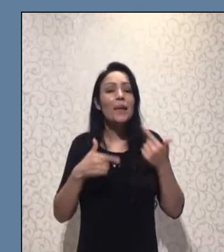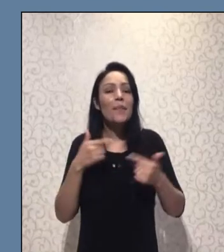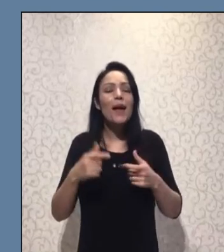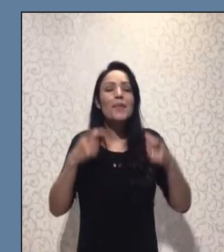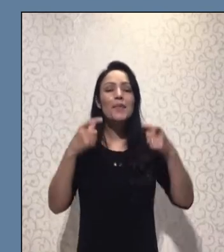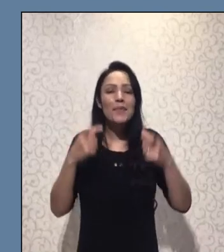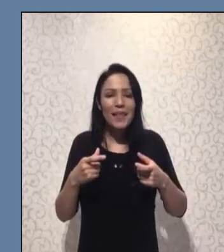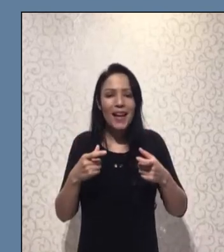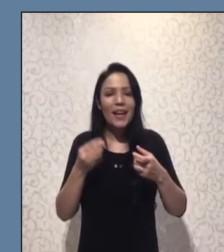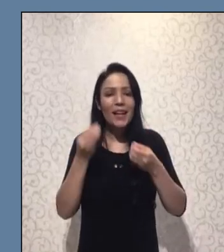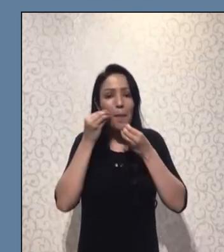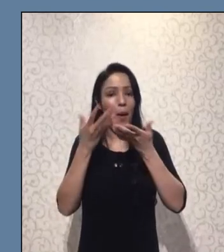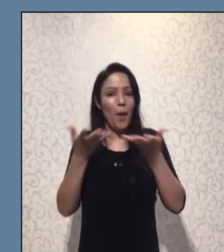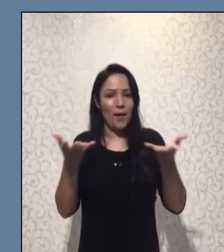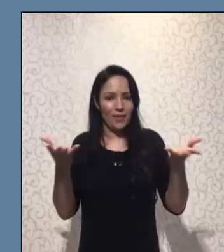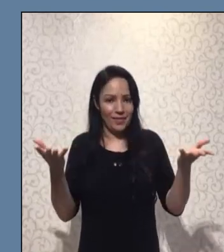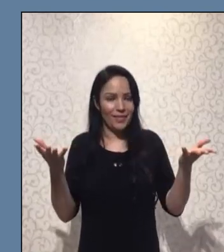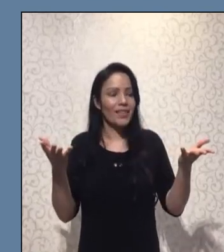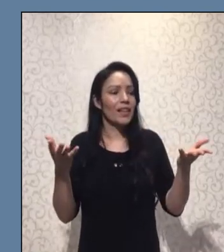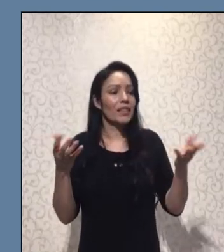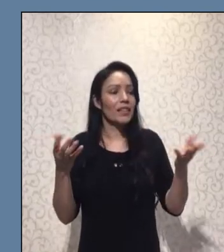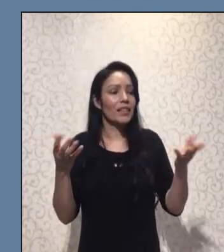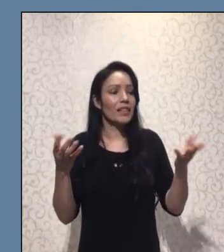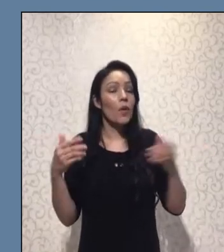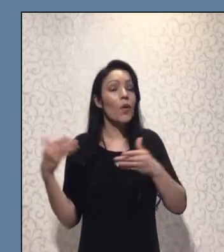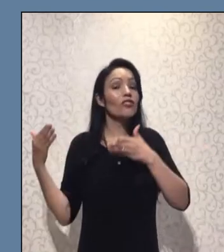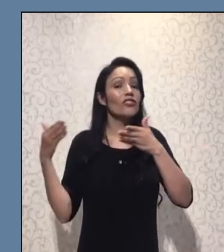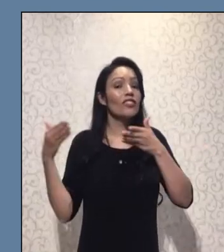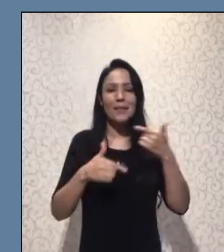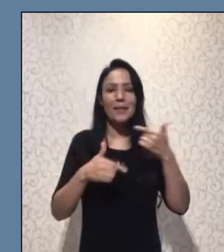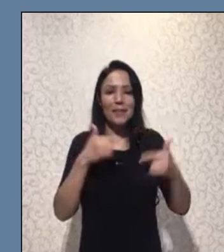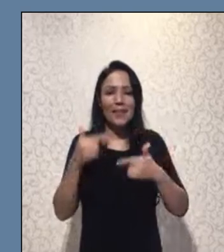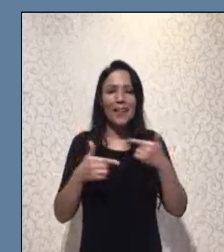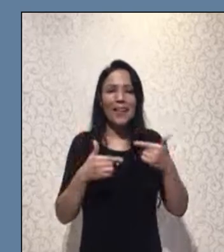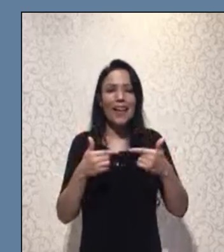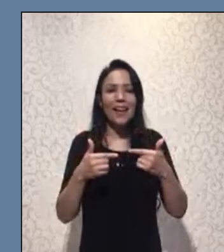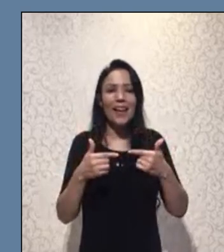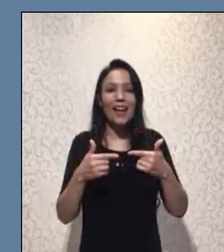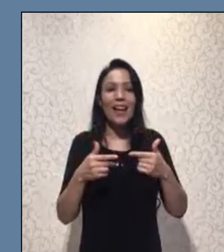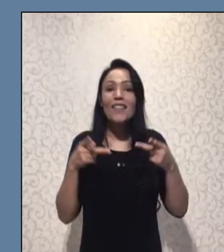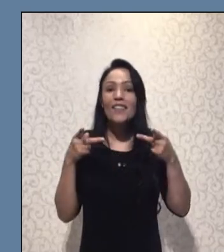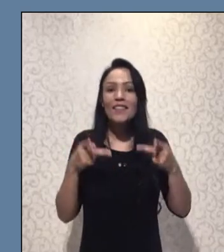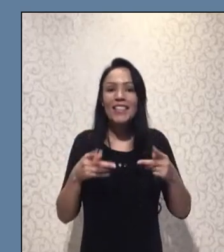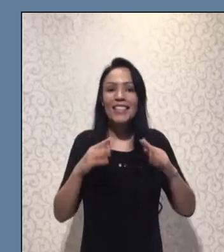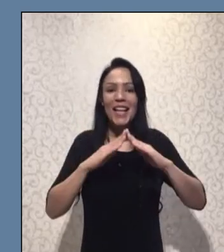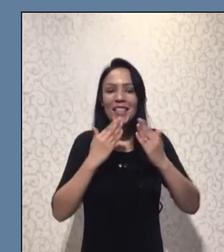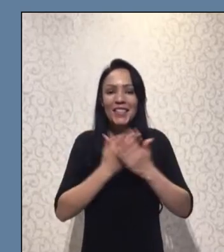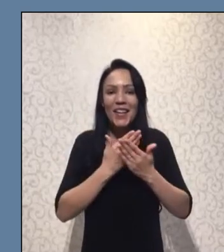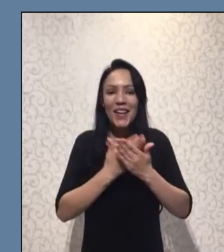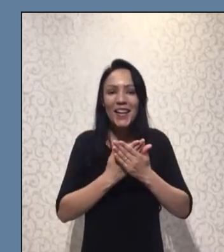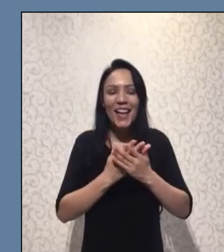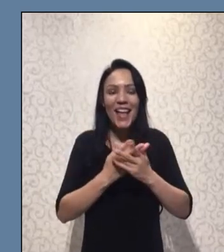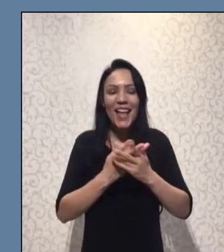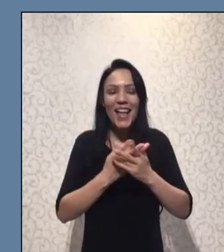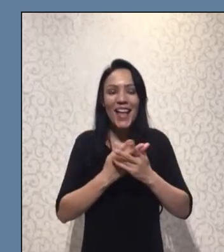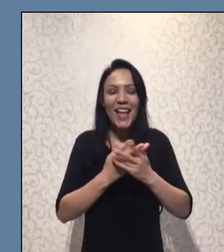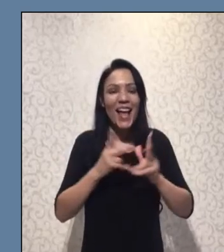exposição, então chegar para trabalhar num determinado dia de visita escolar era atravessar hordas